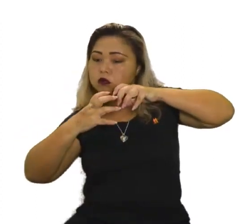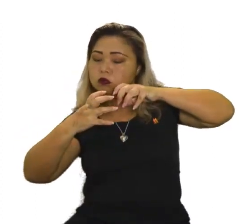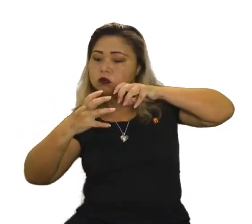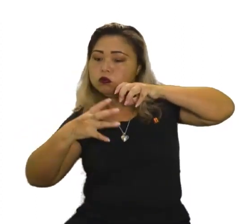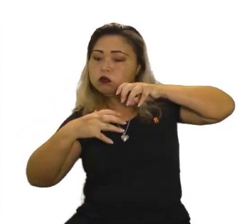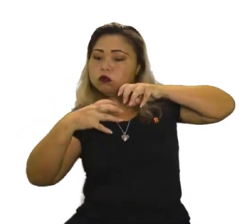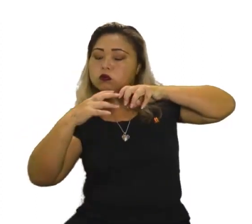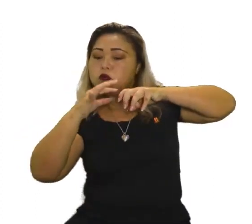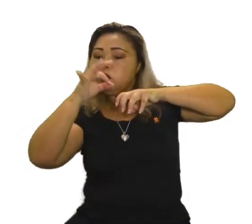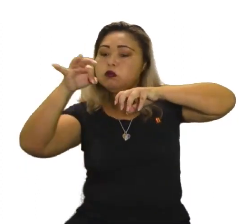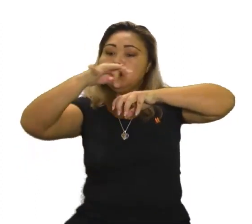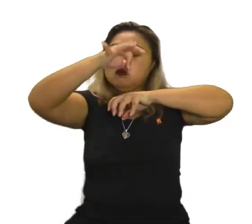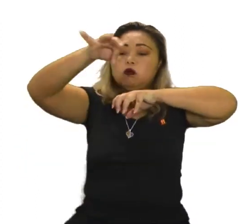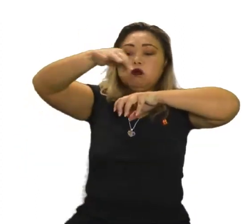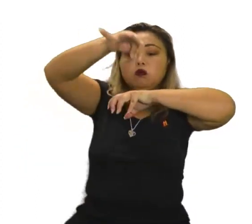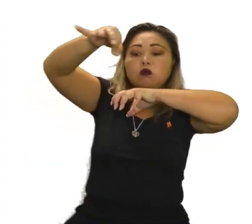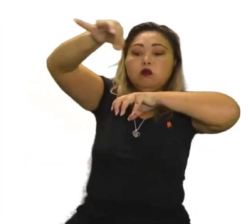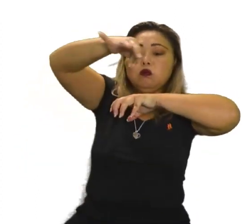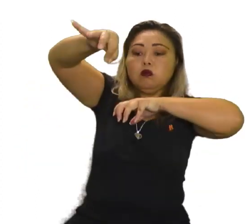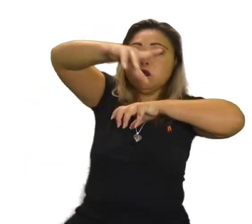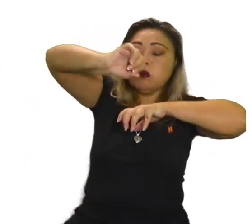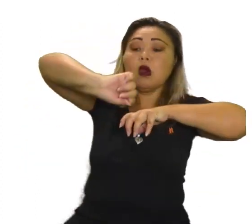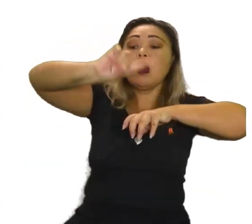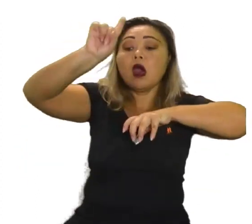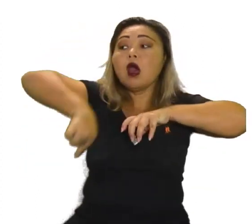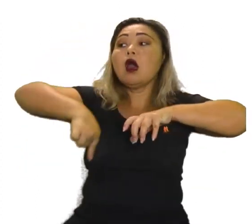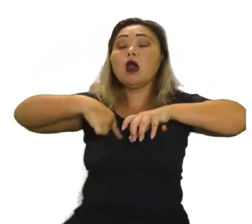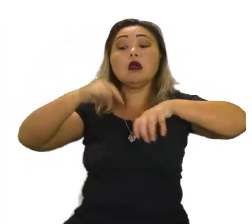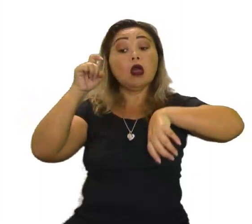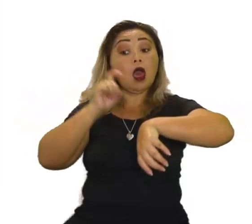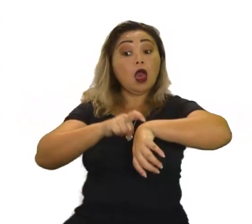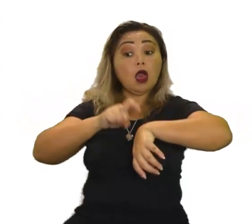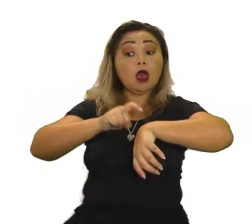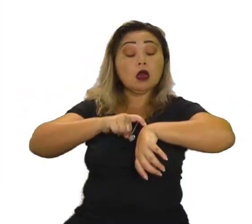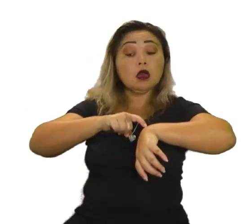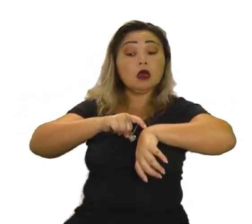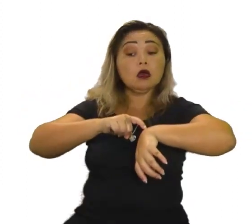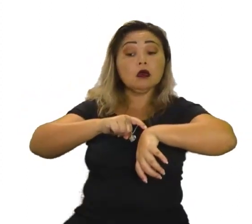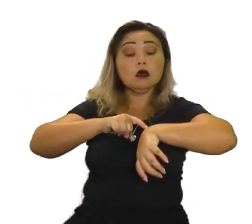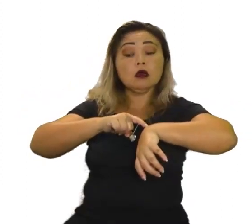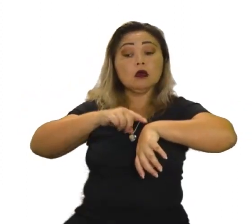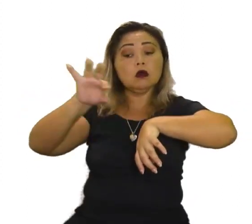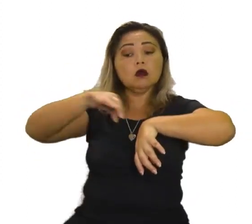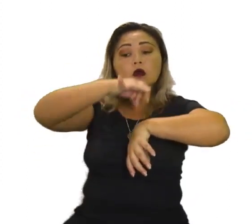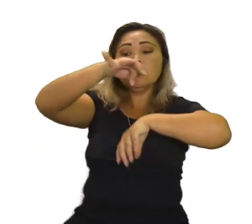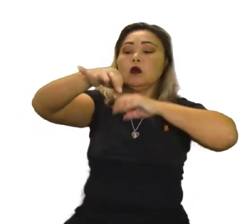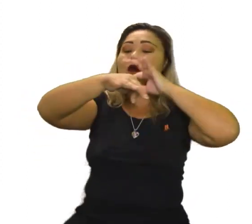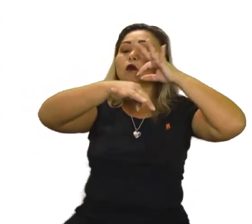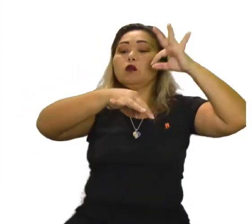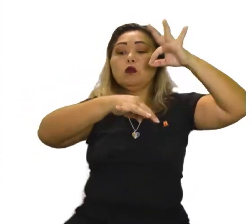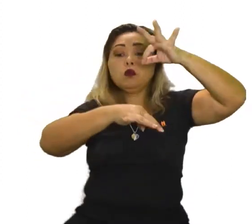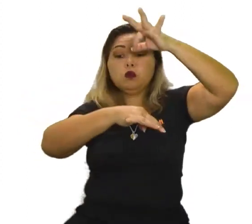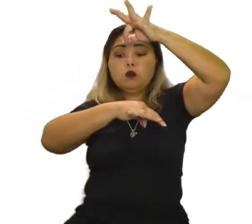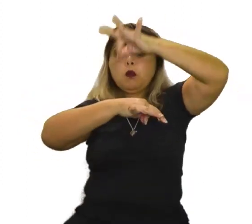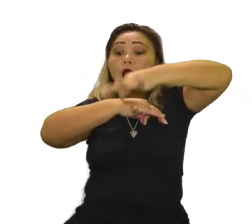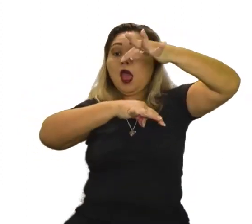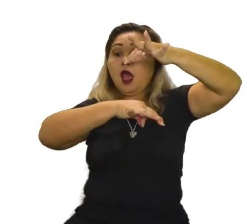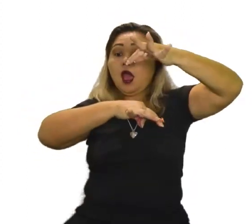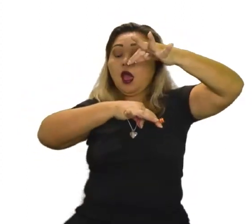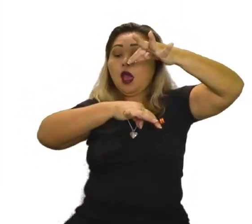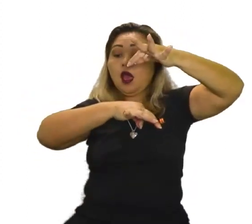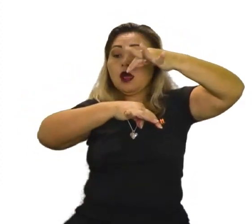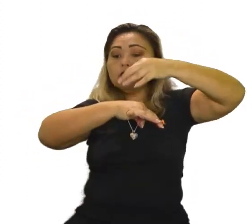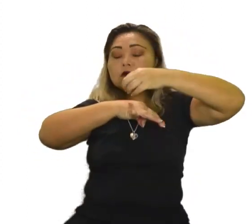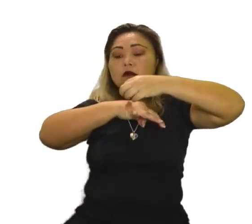voo nupcial. Nesse momento, sim. Neste momento, ela foi fecundada